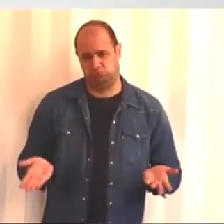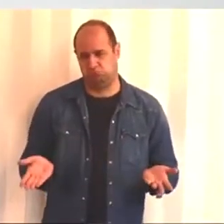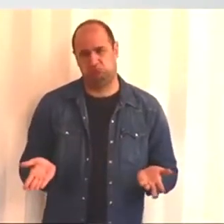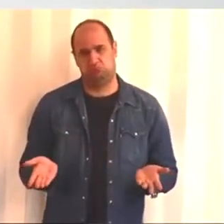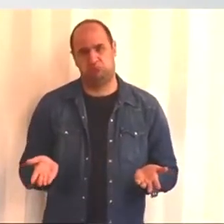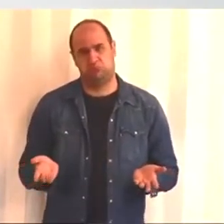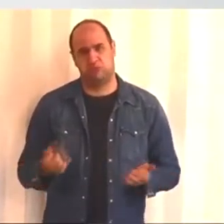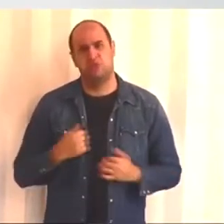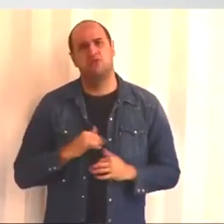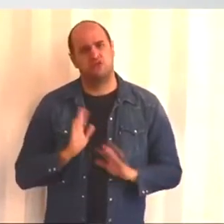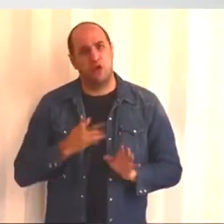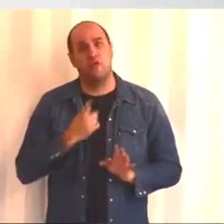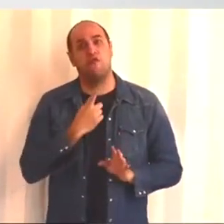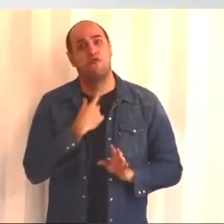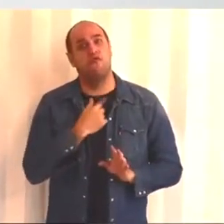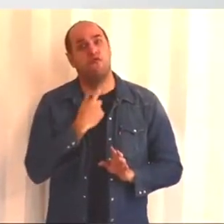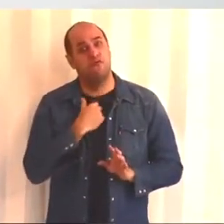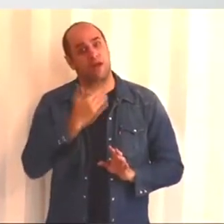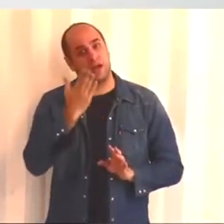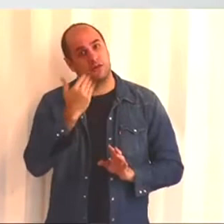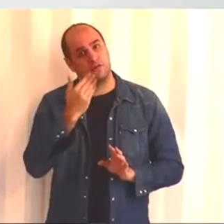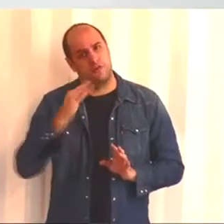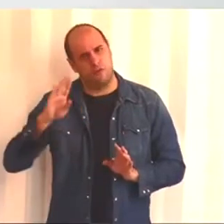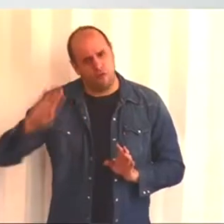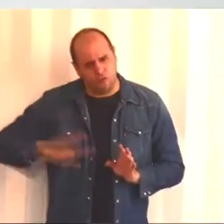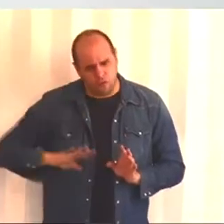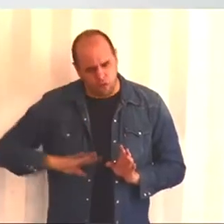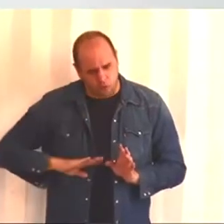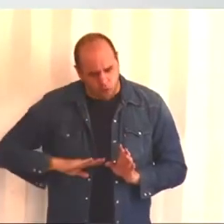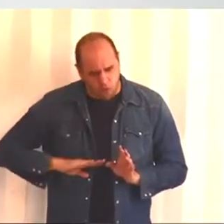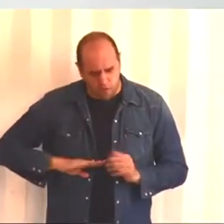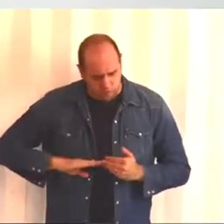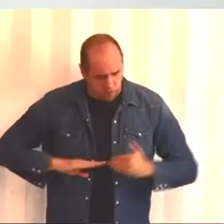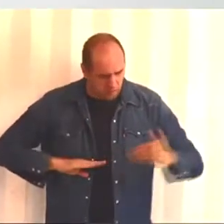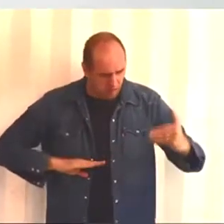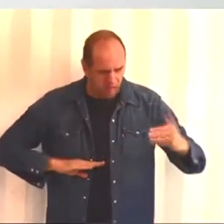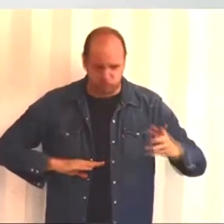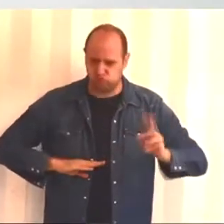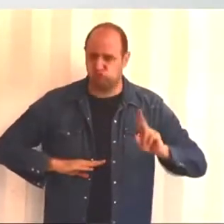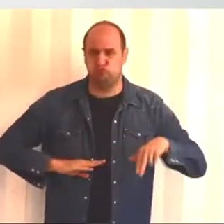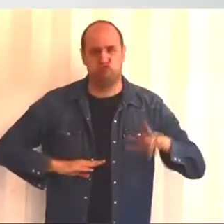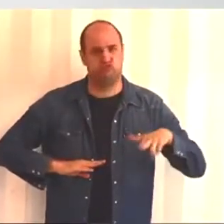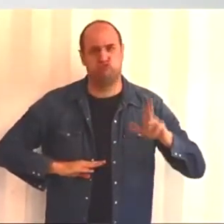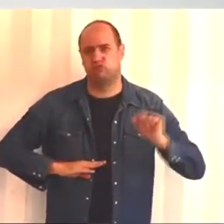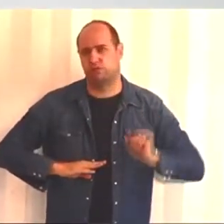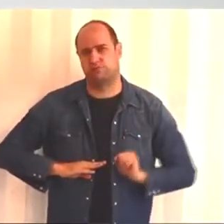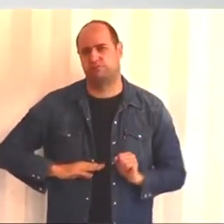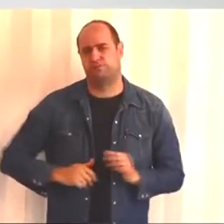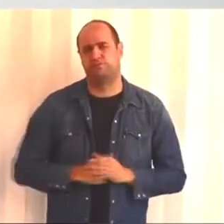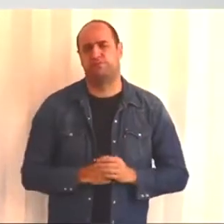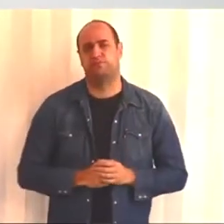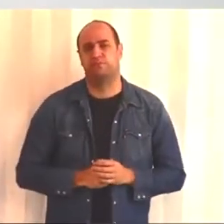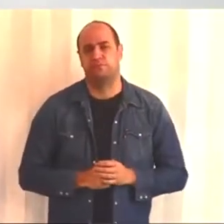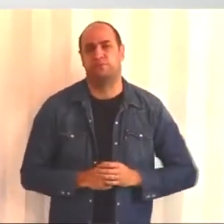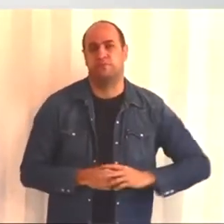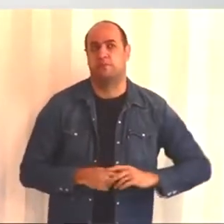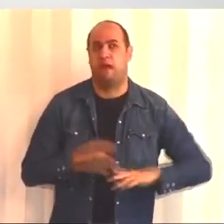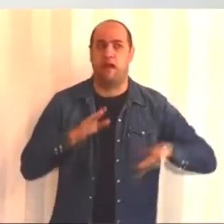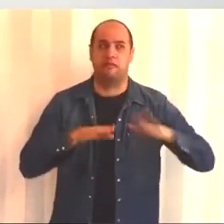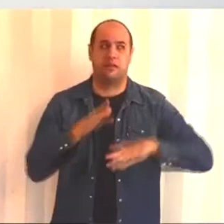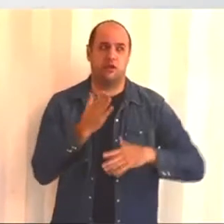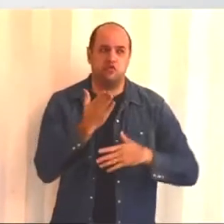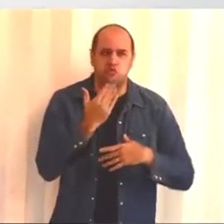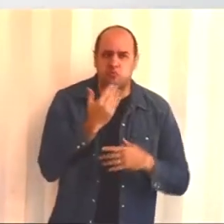Eu já passei vontade de comer alguma coisa, mas fome eu nunca passei. Pode não ter tido aquela mistura que eu